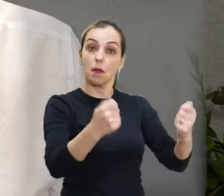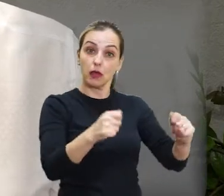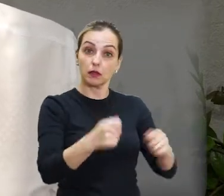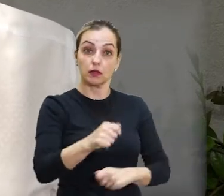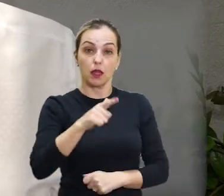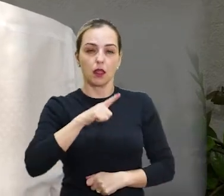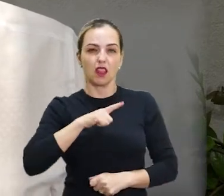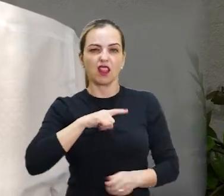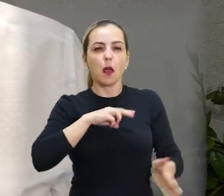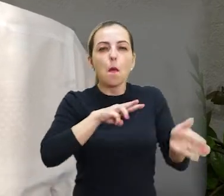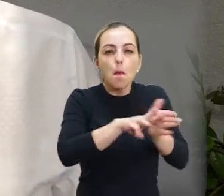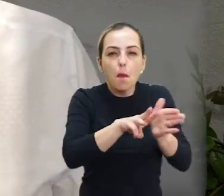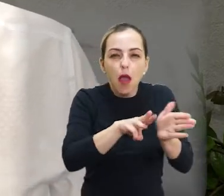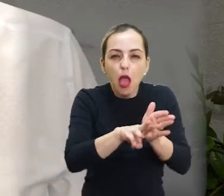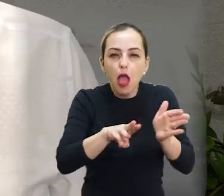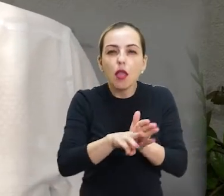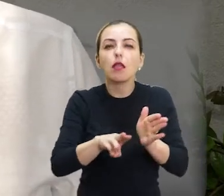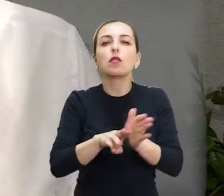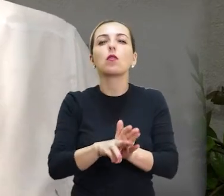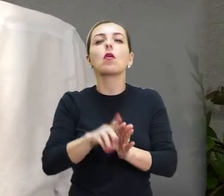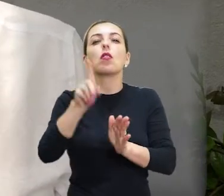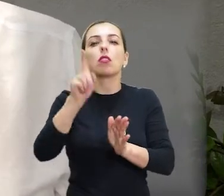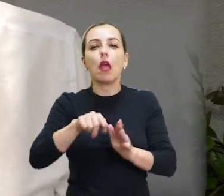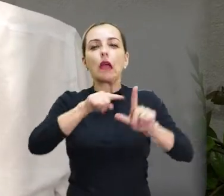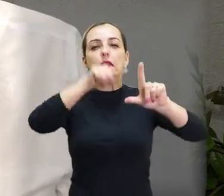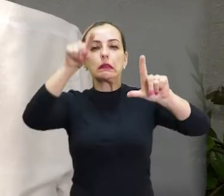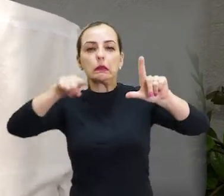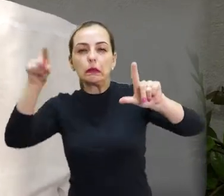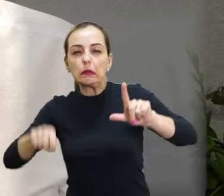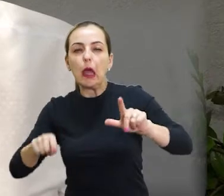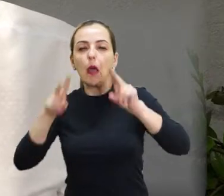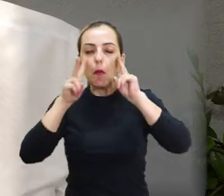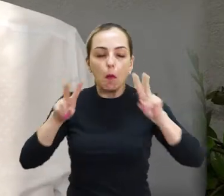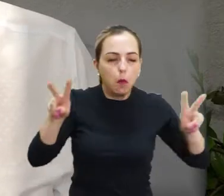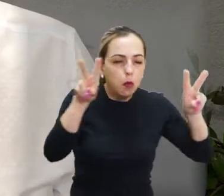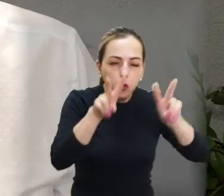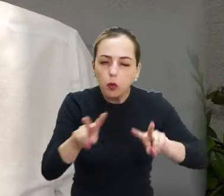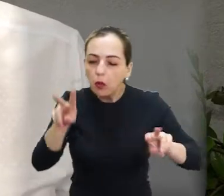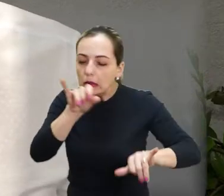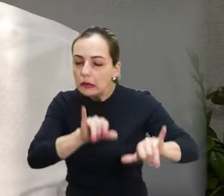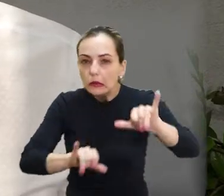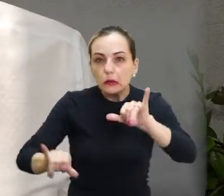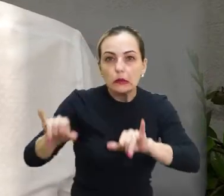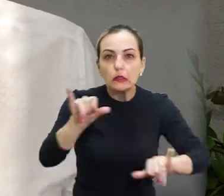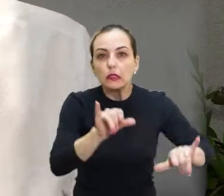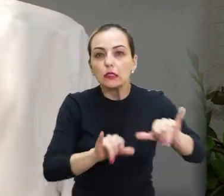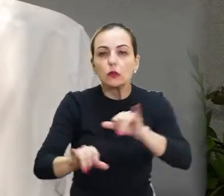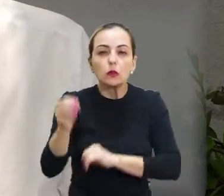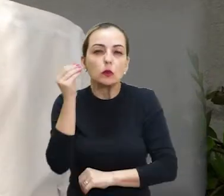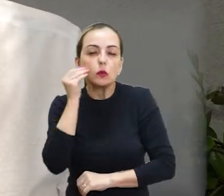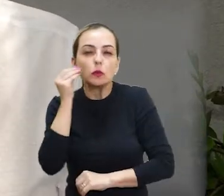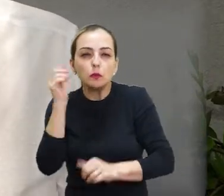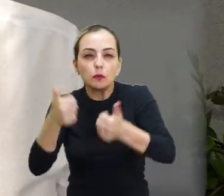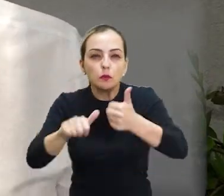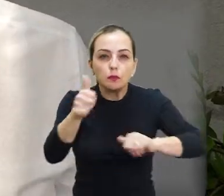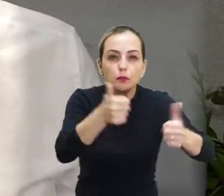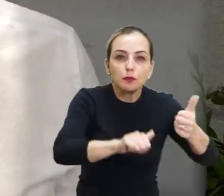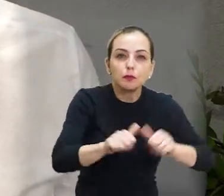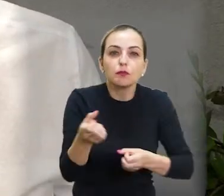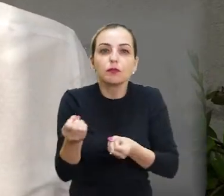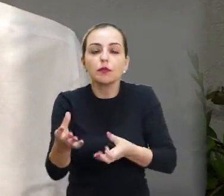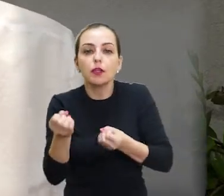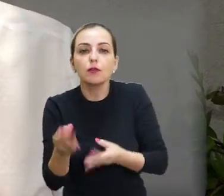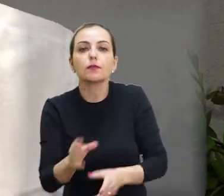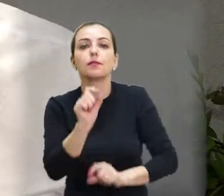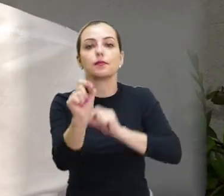Ela é feita de métodos, de estatísticas, de observação, de experimentação, de testes, de análises, levantamento